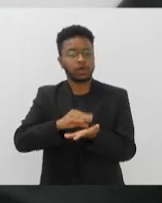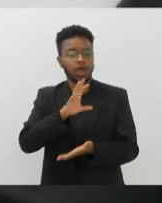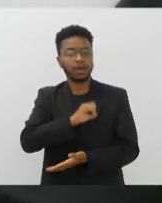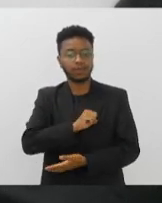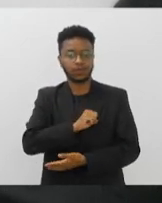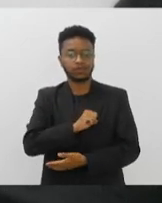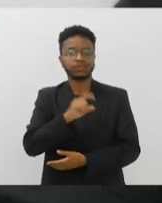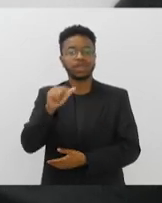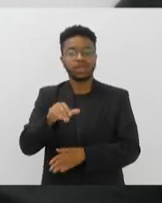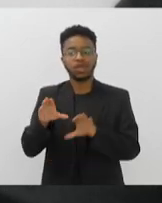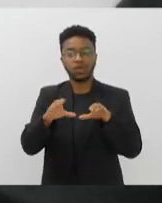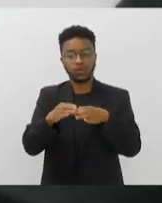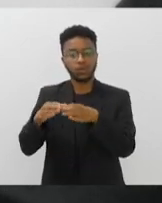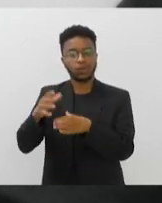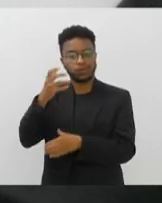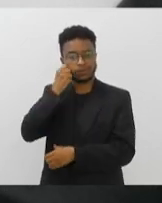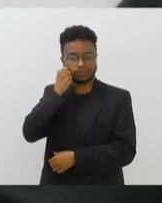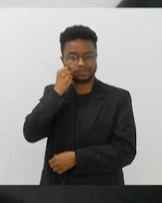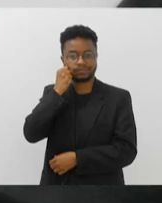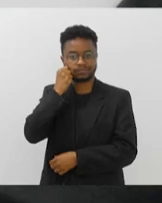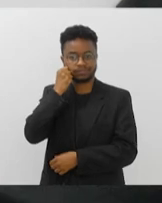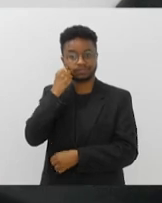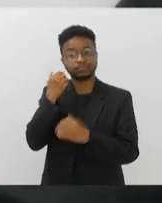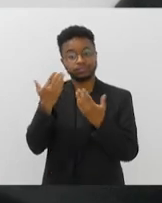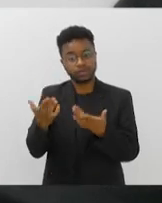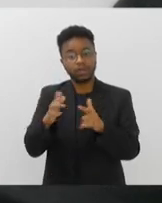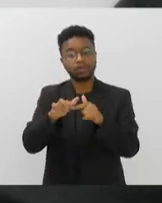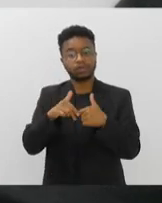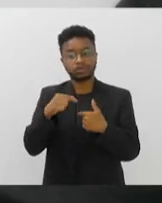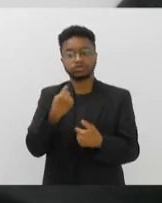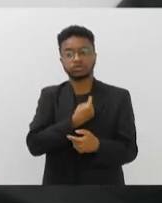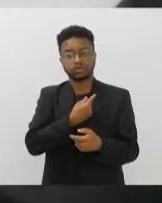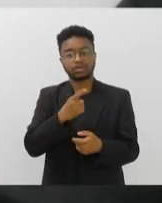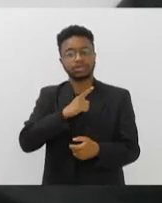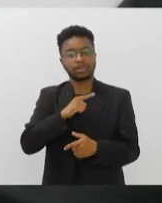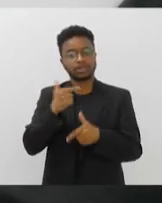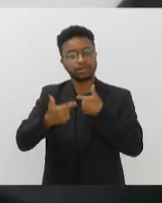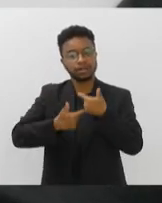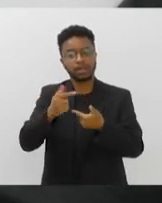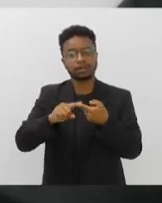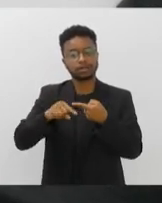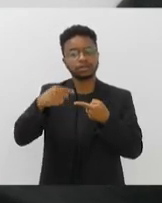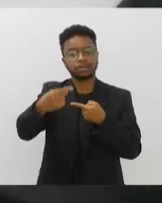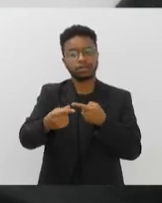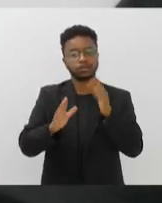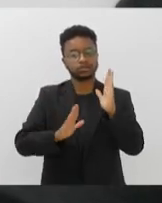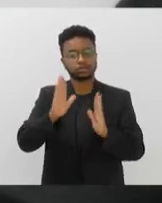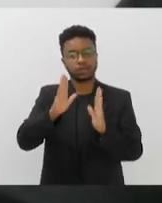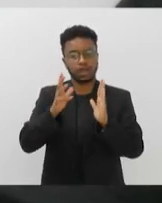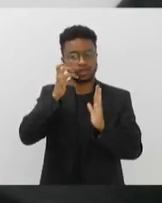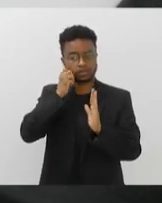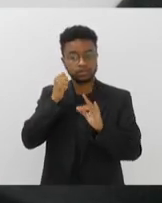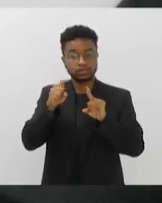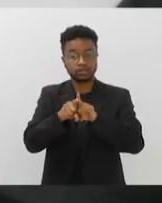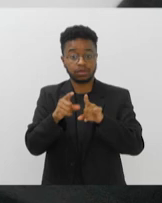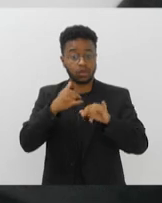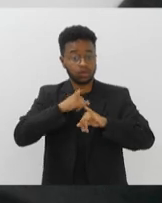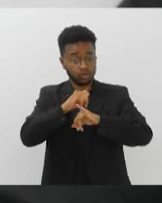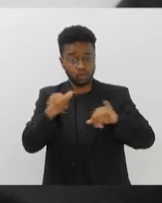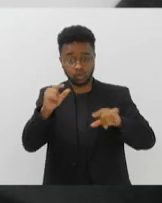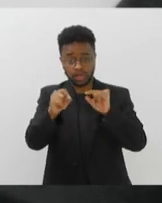são aqueles que adotam e por isso que a gente tem o trabalho de pós-adoção e eu vou dizer que